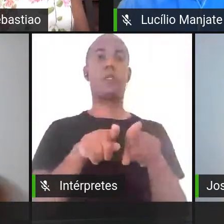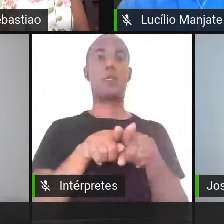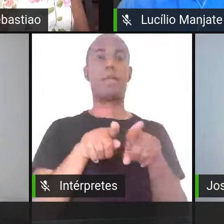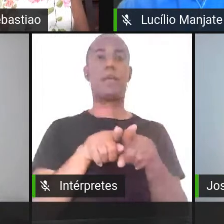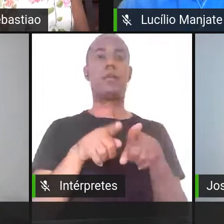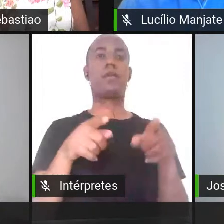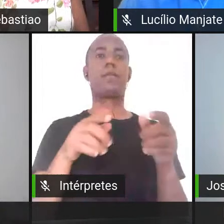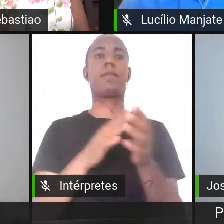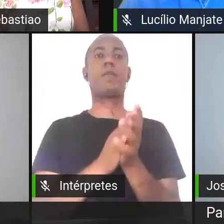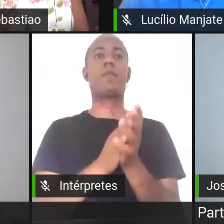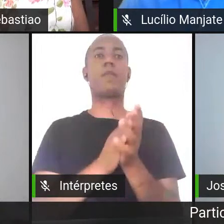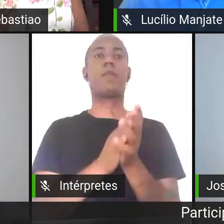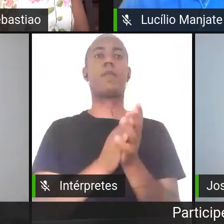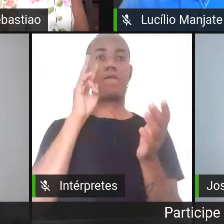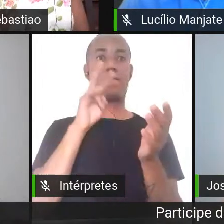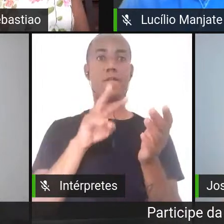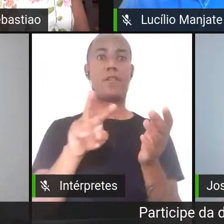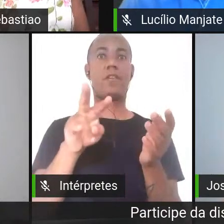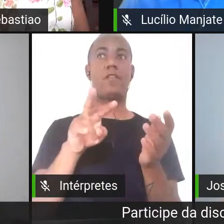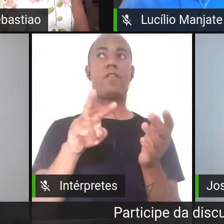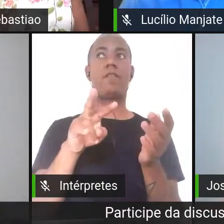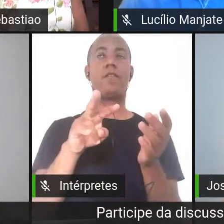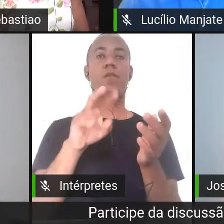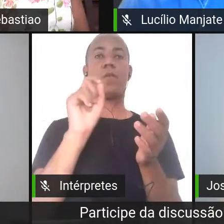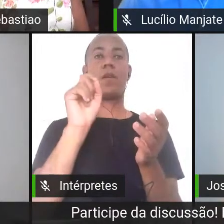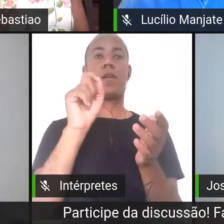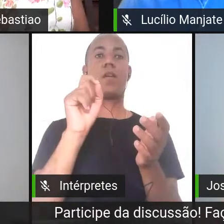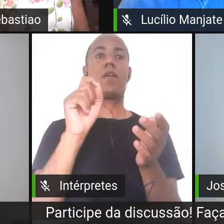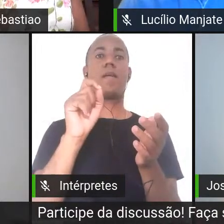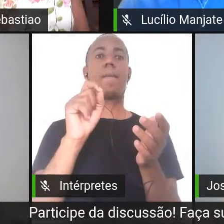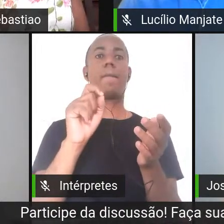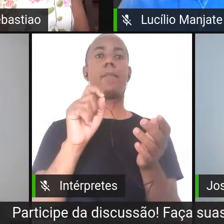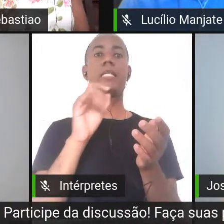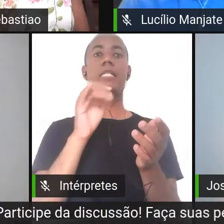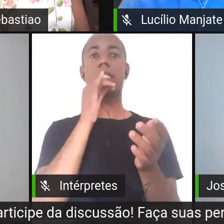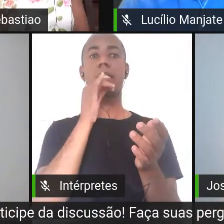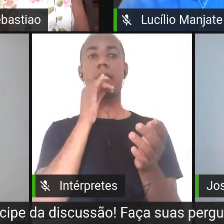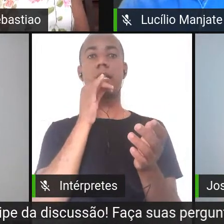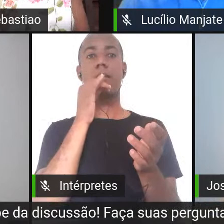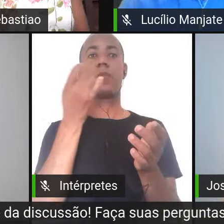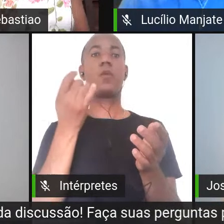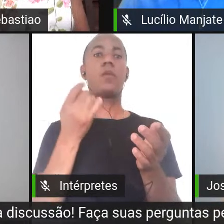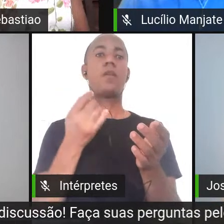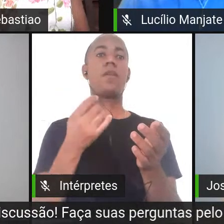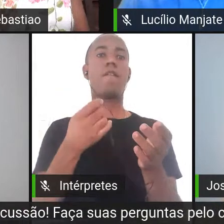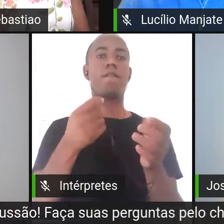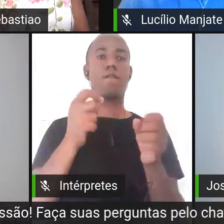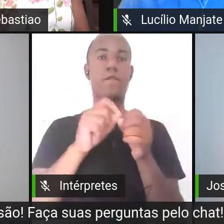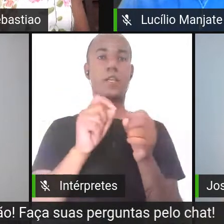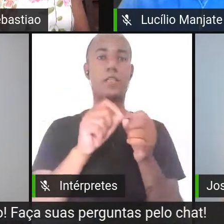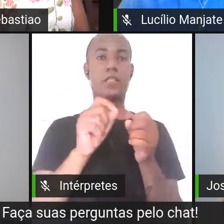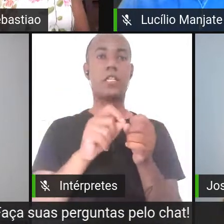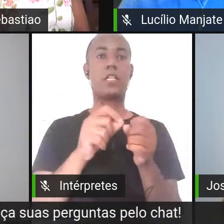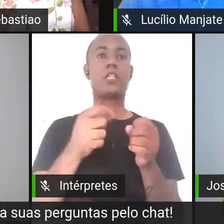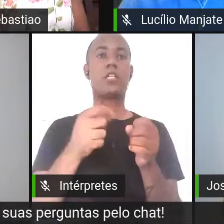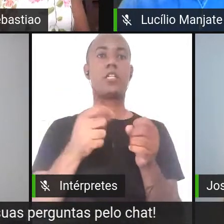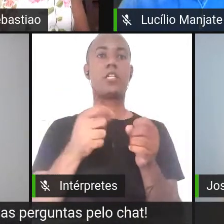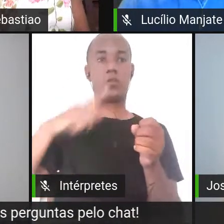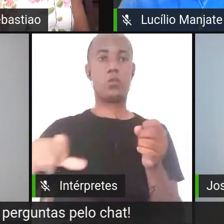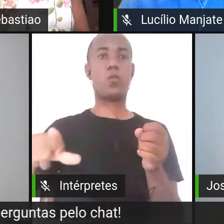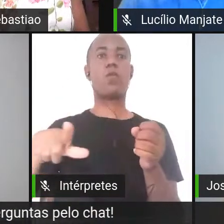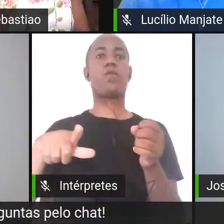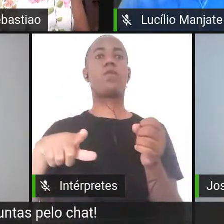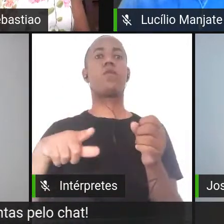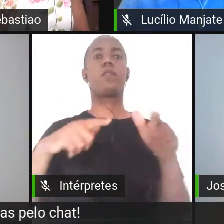e redesenharmos, reformularmos a nossa forma de produzir e trabalhar a literatura em Moçambique. Uma pergunta do